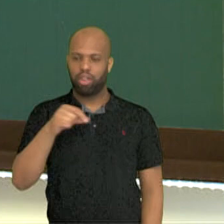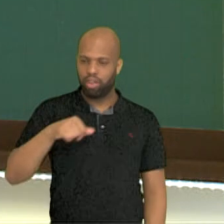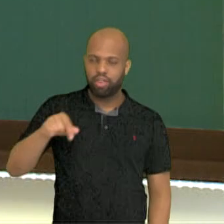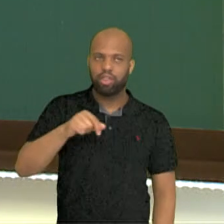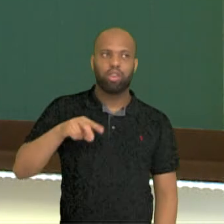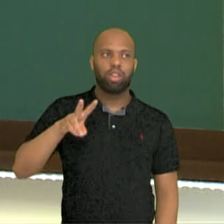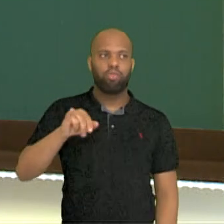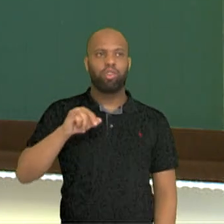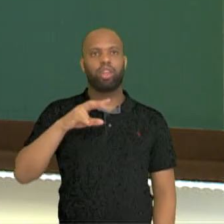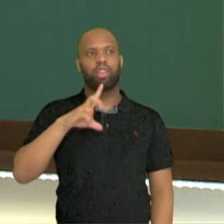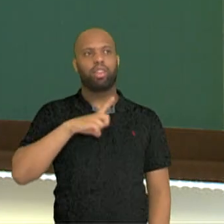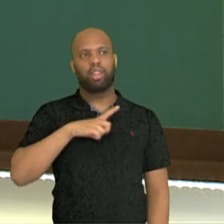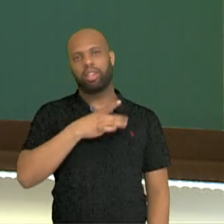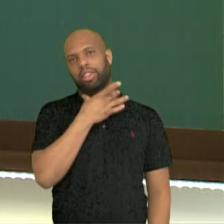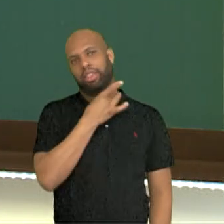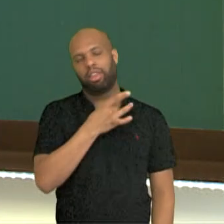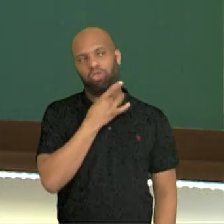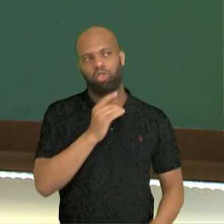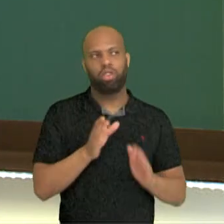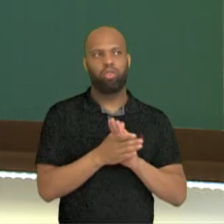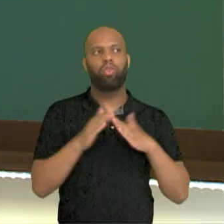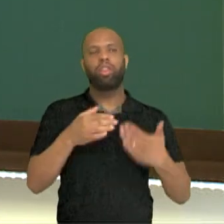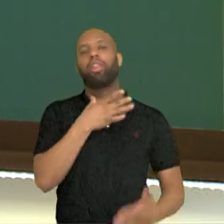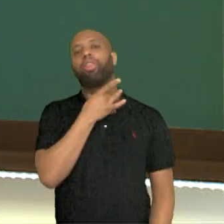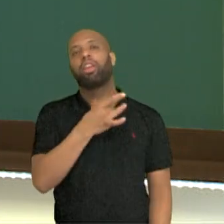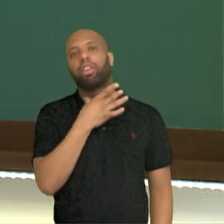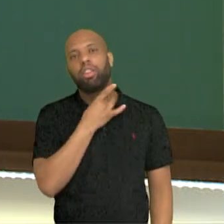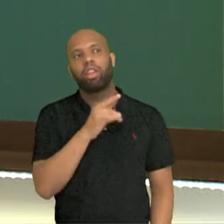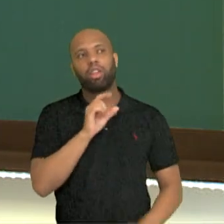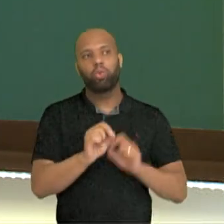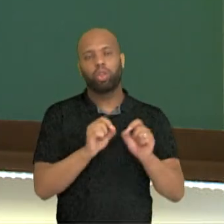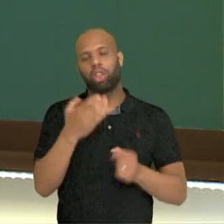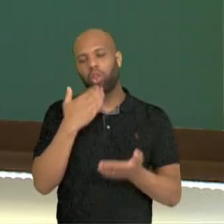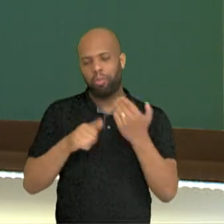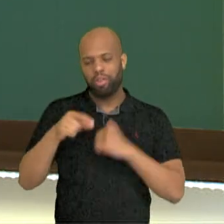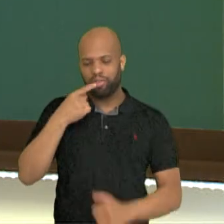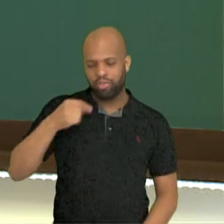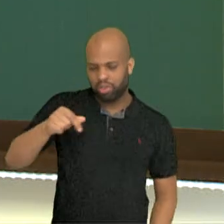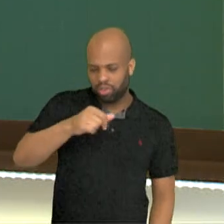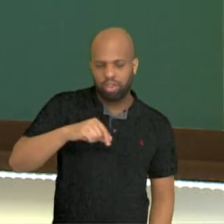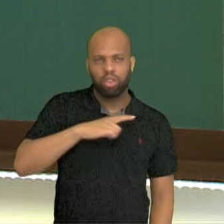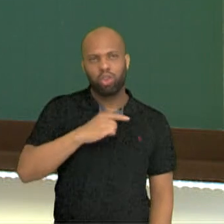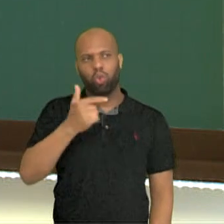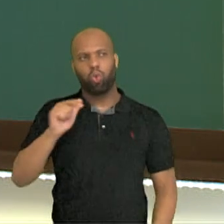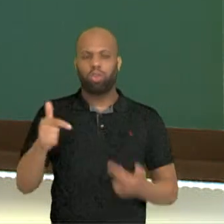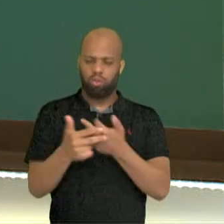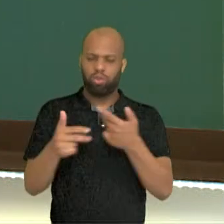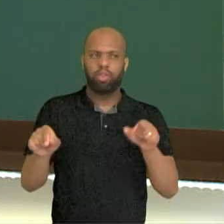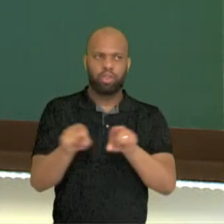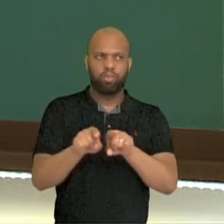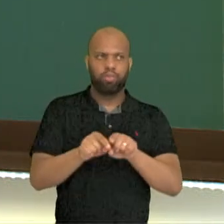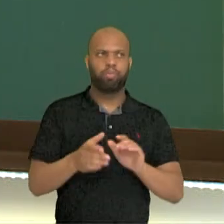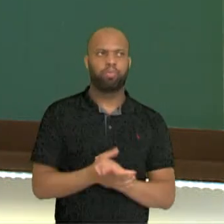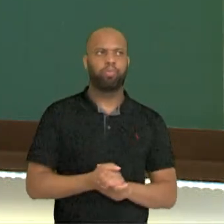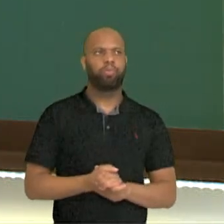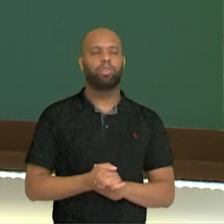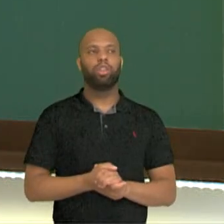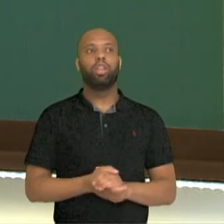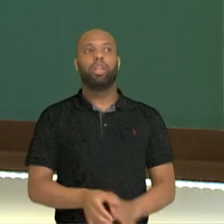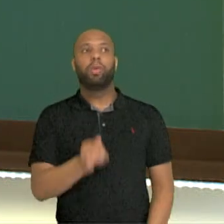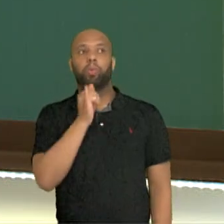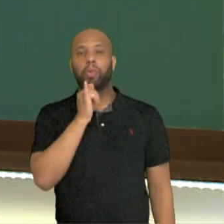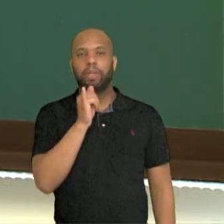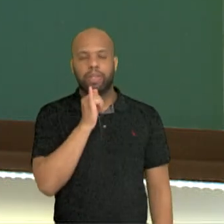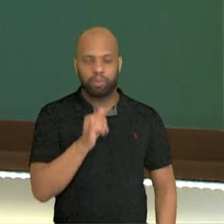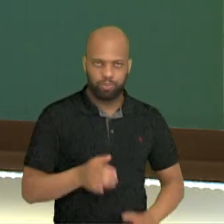vai te dar sede. Então, essa sede significa a ingestão de sódio e ou a ingestão de outros alimentos, né?